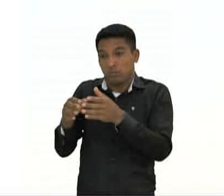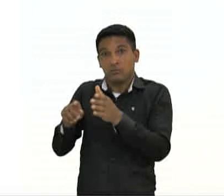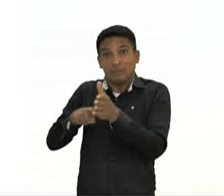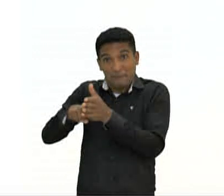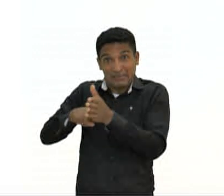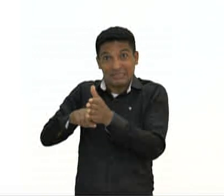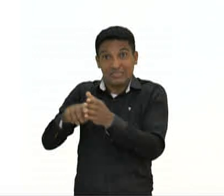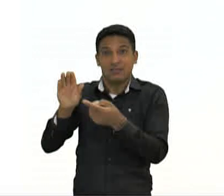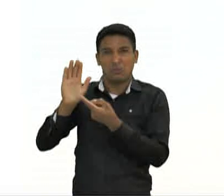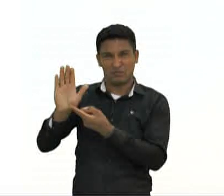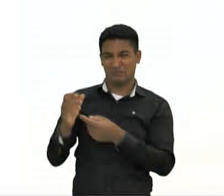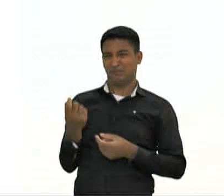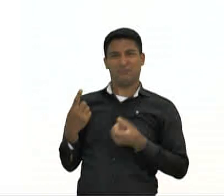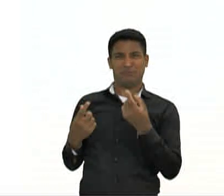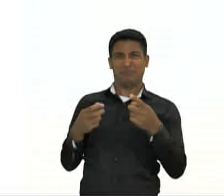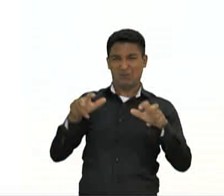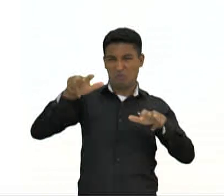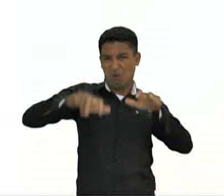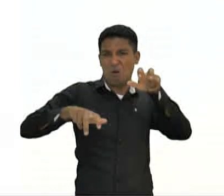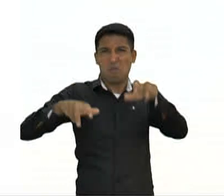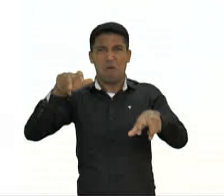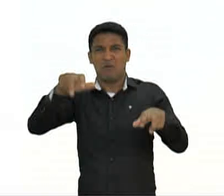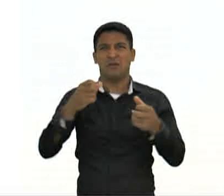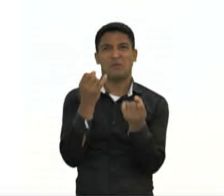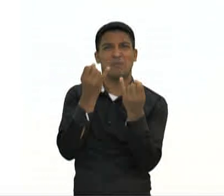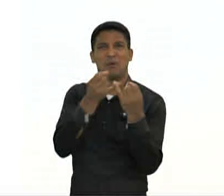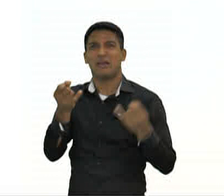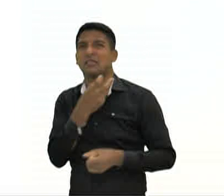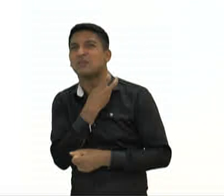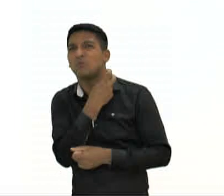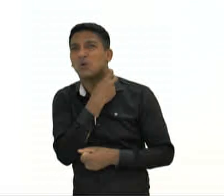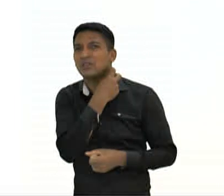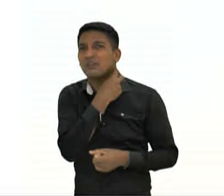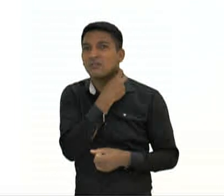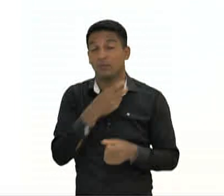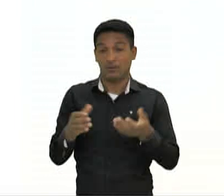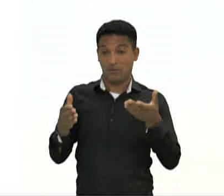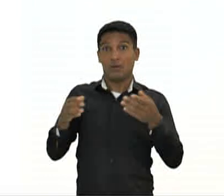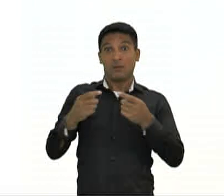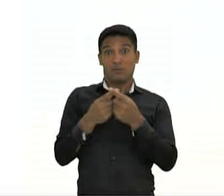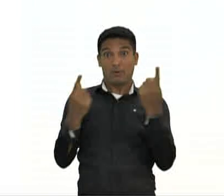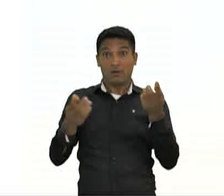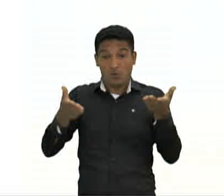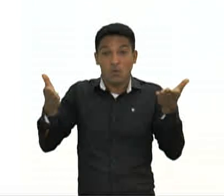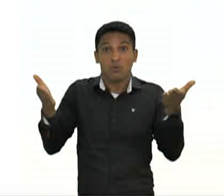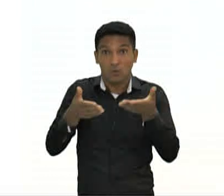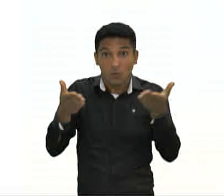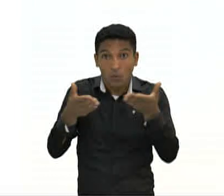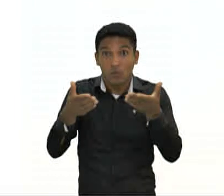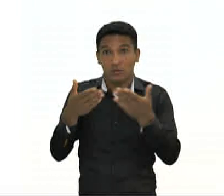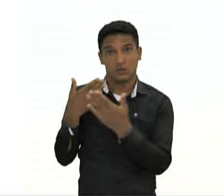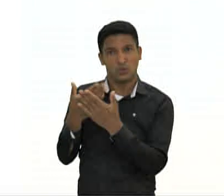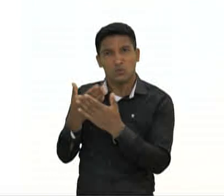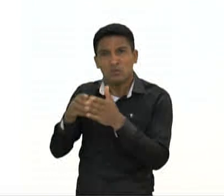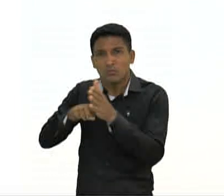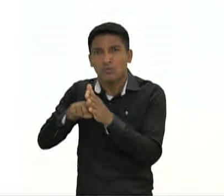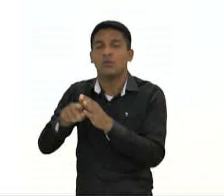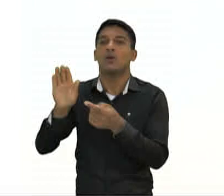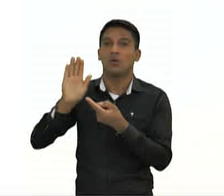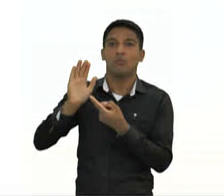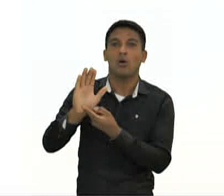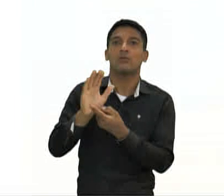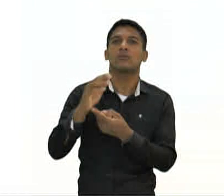Estudos e trabalhos atuais apresentam os pterossauros como répteis voadores ativos e eficientes, como as aves modernas, por